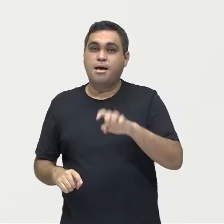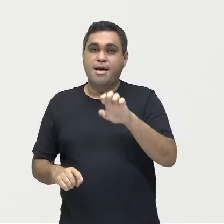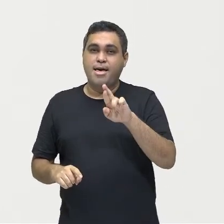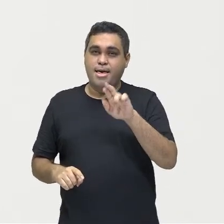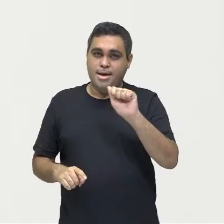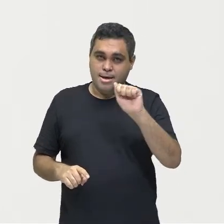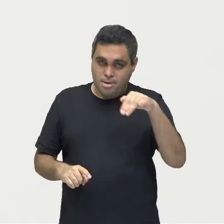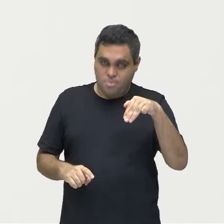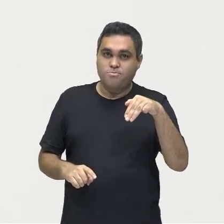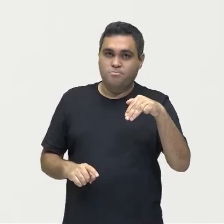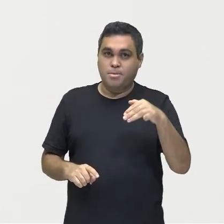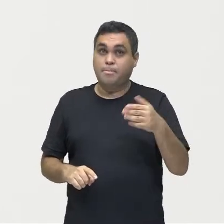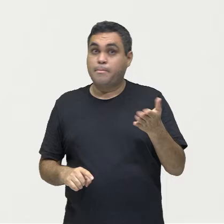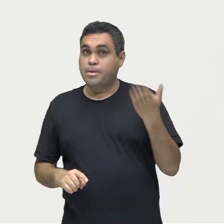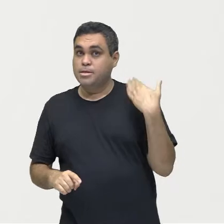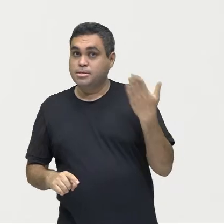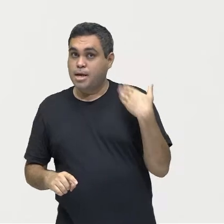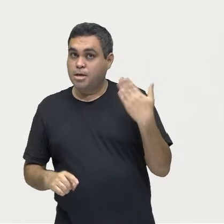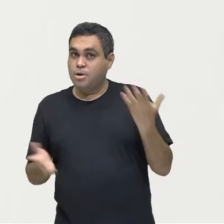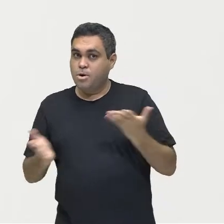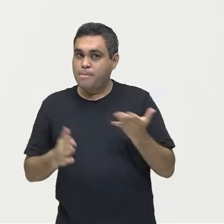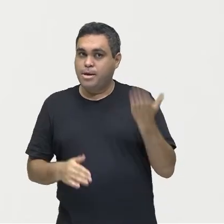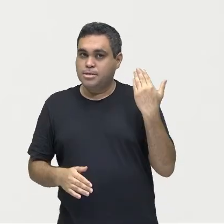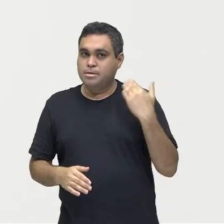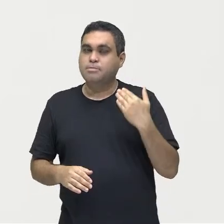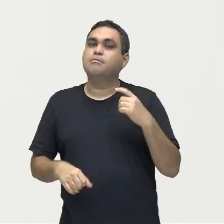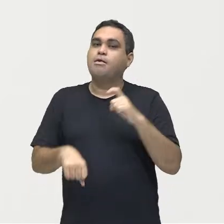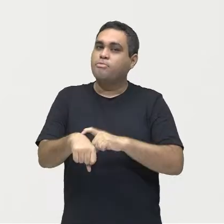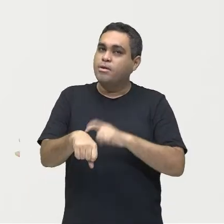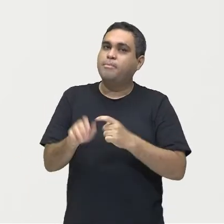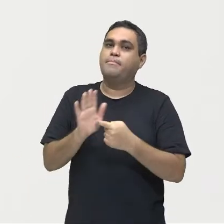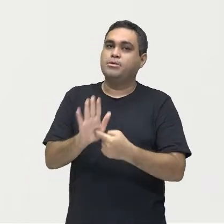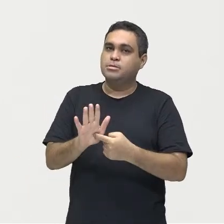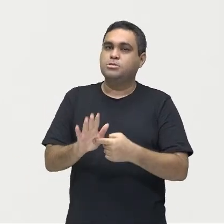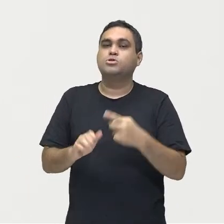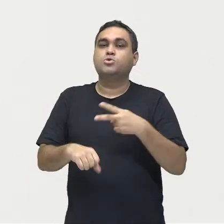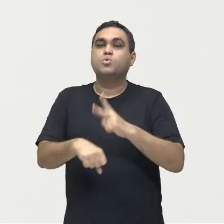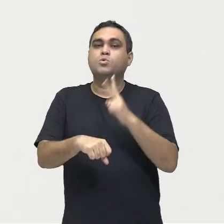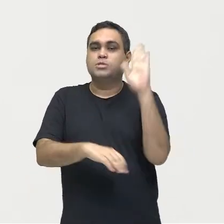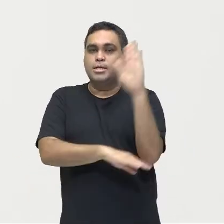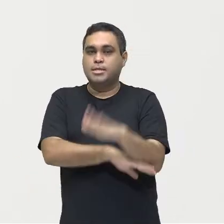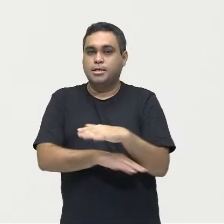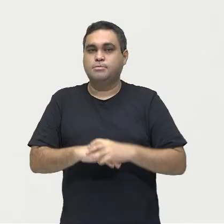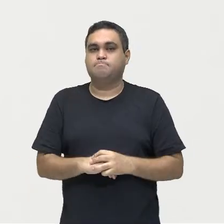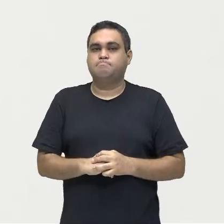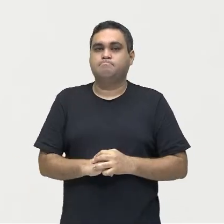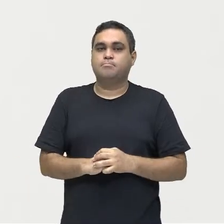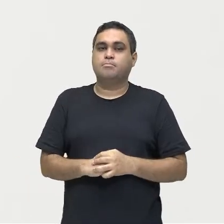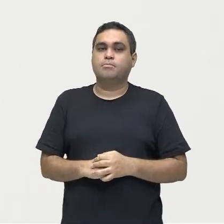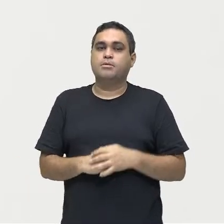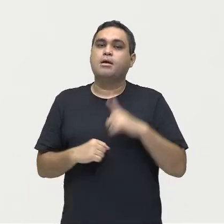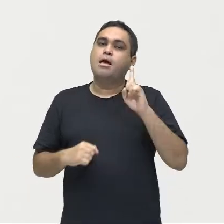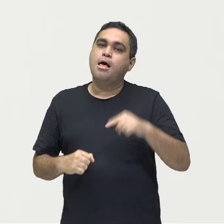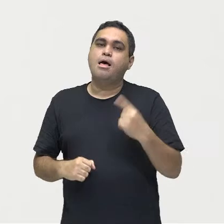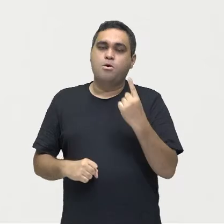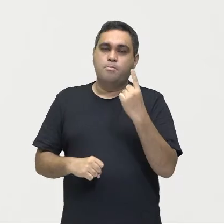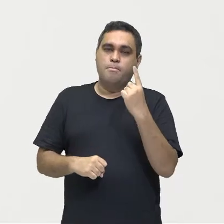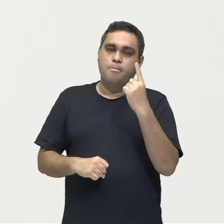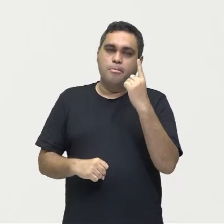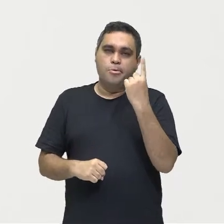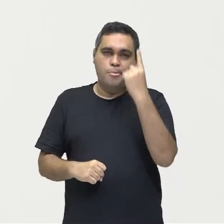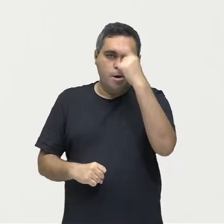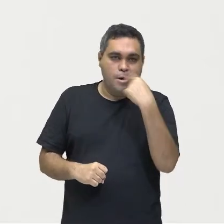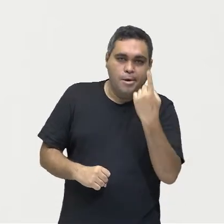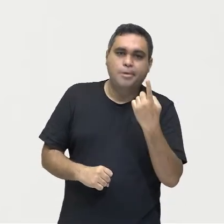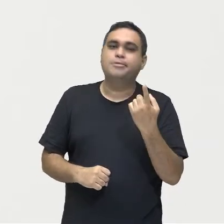2 horas da tarde. O mesmo verbo ser está indicando o tempo, portanto não possui sujeito. É 1